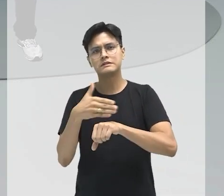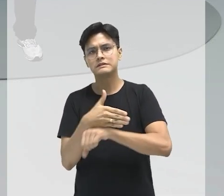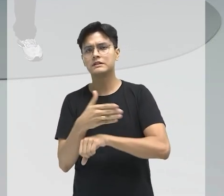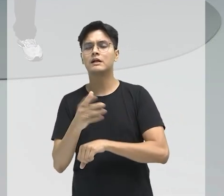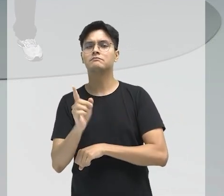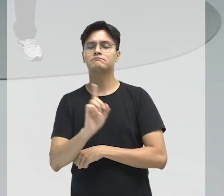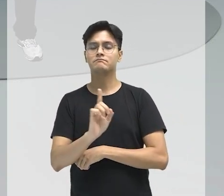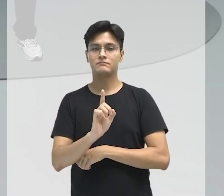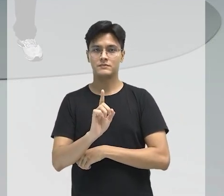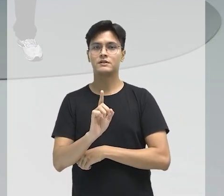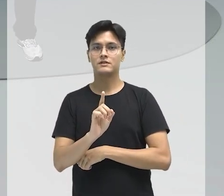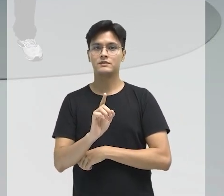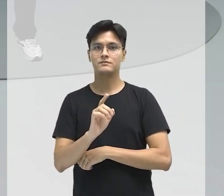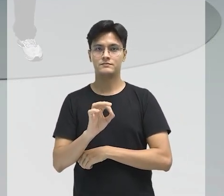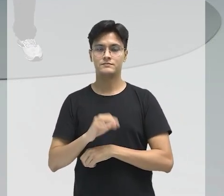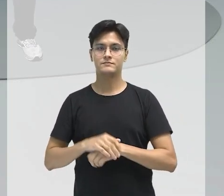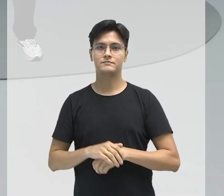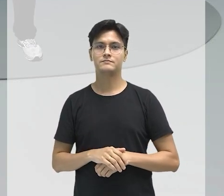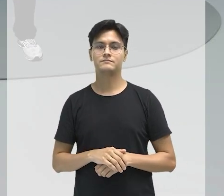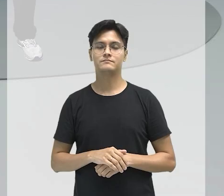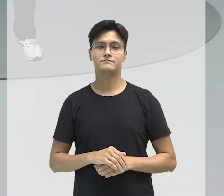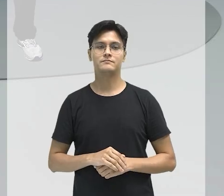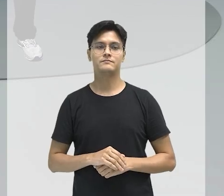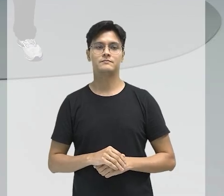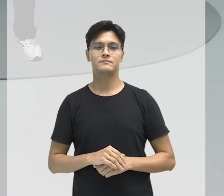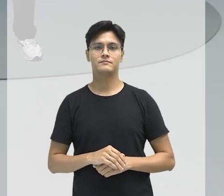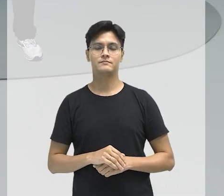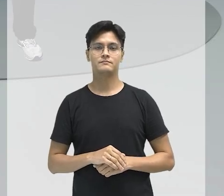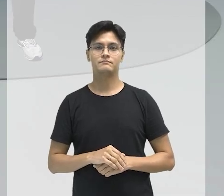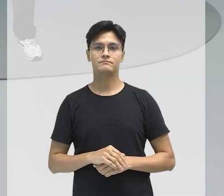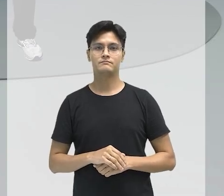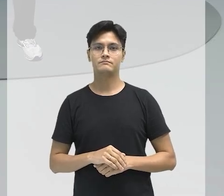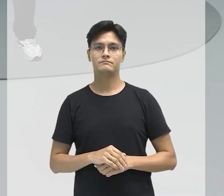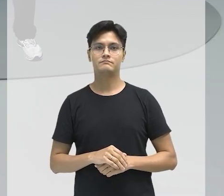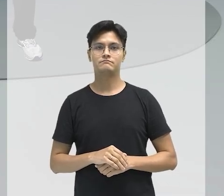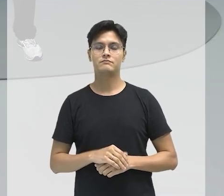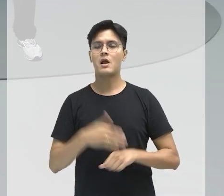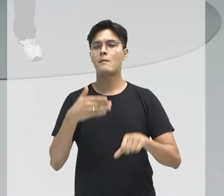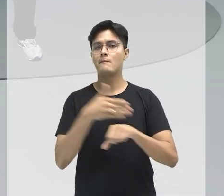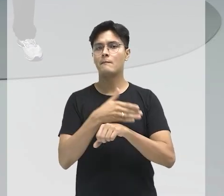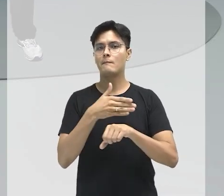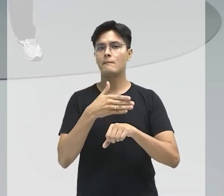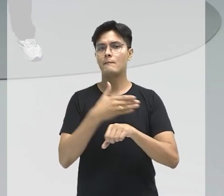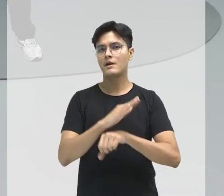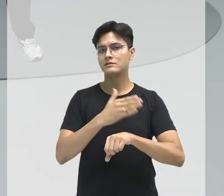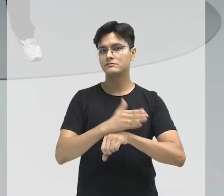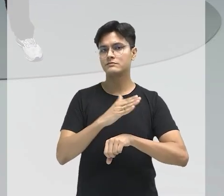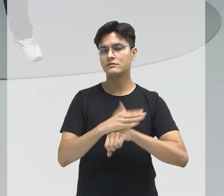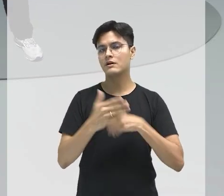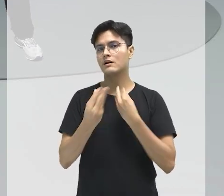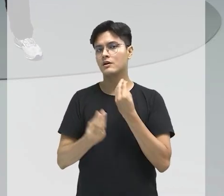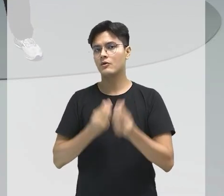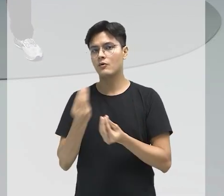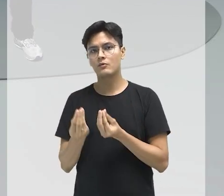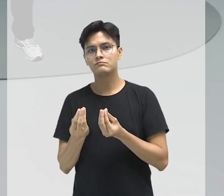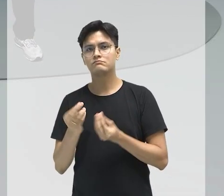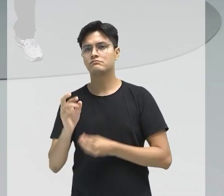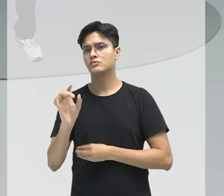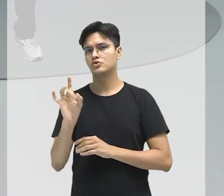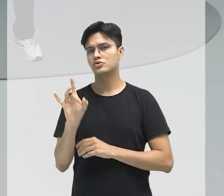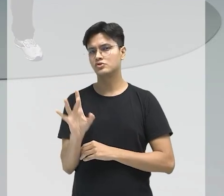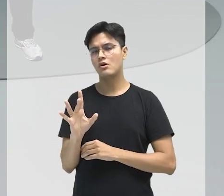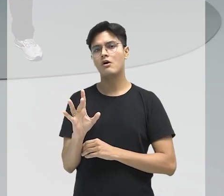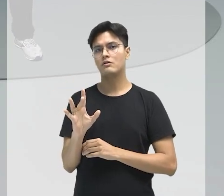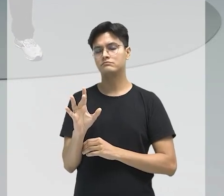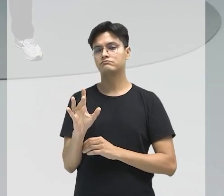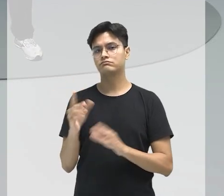do Uka Uka, do Aipenquit, ok? É praticada como modalidade também, gente, de demonstração. Todas